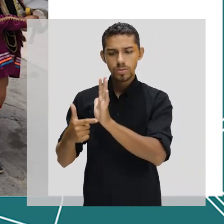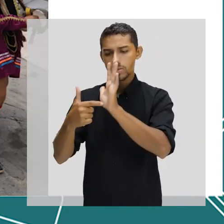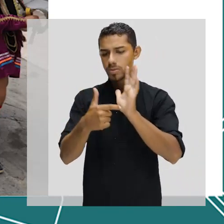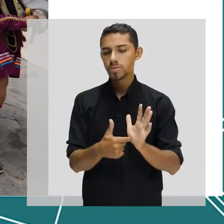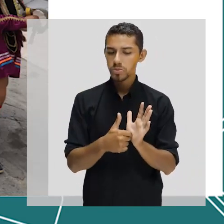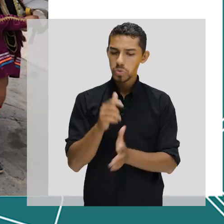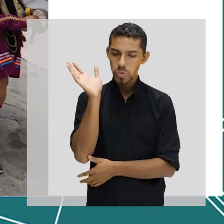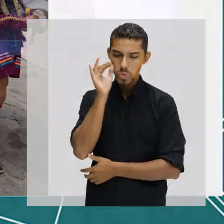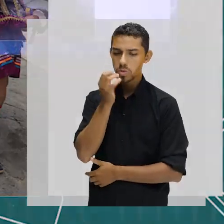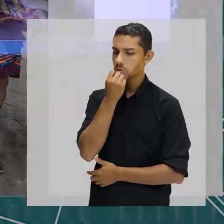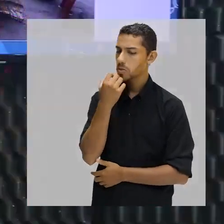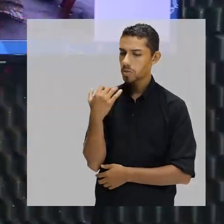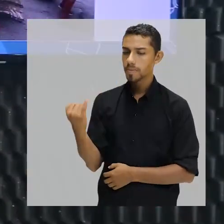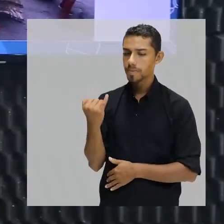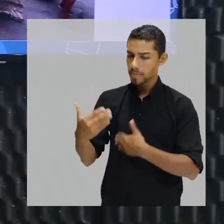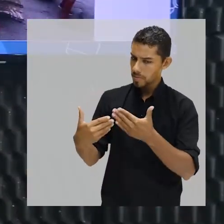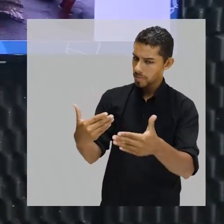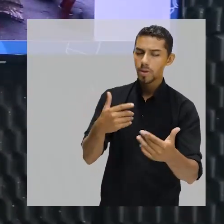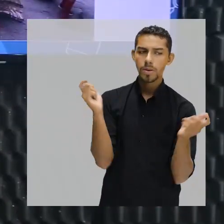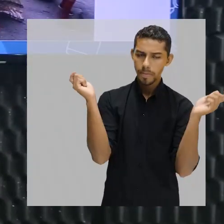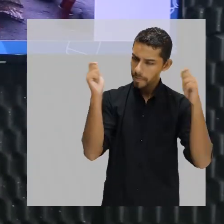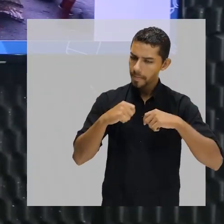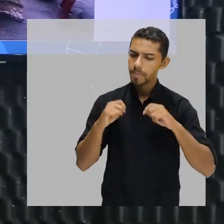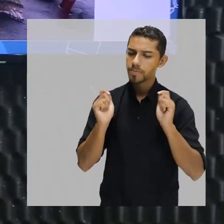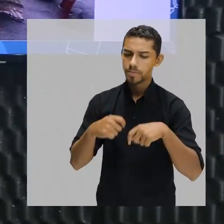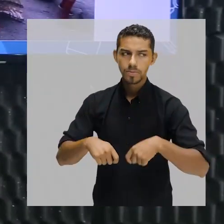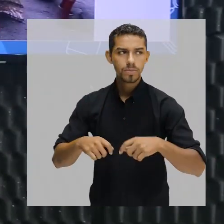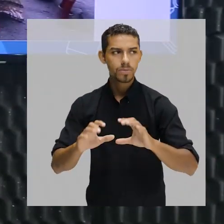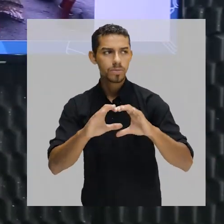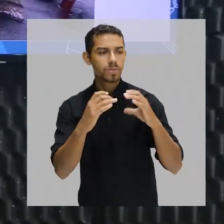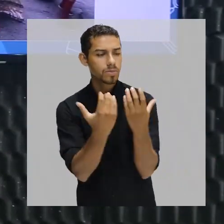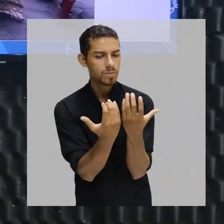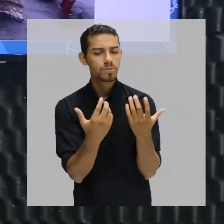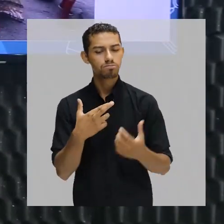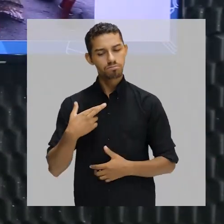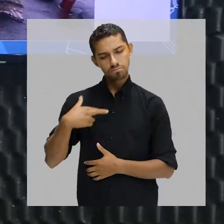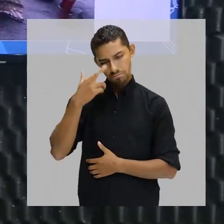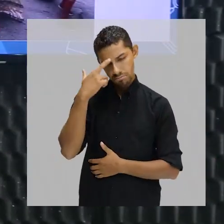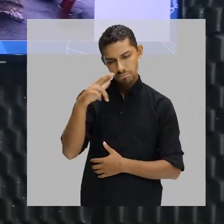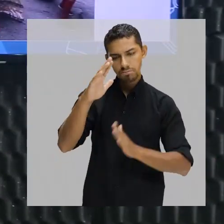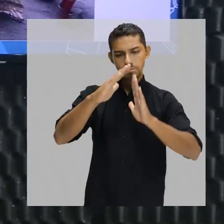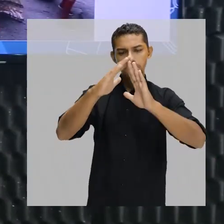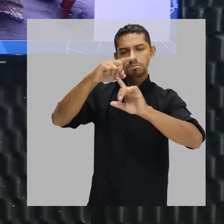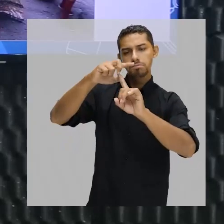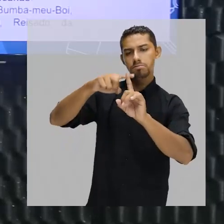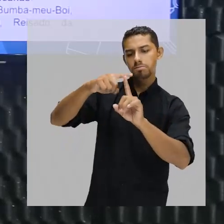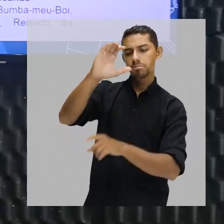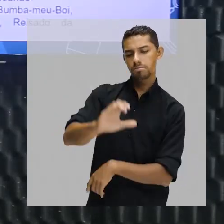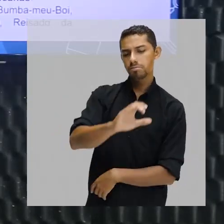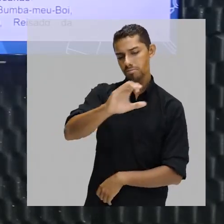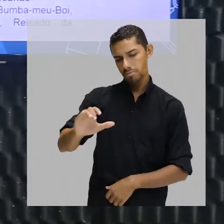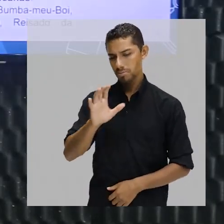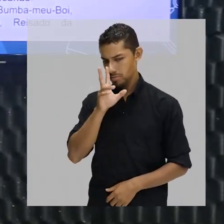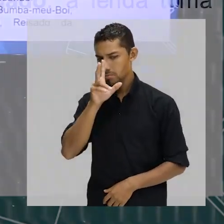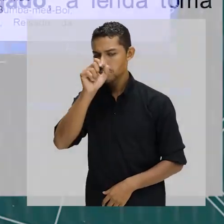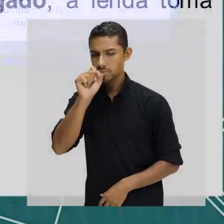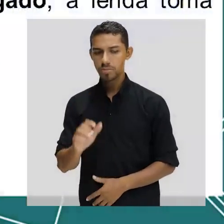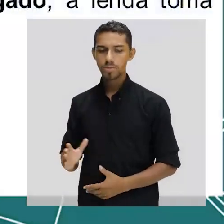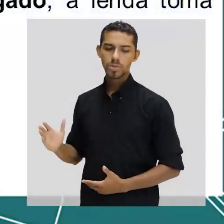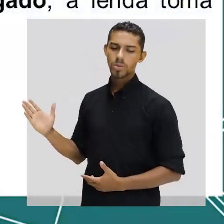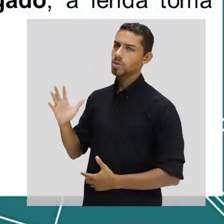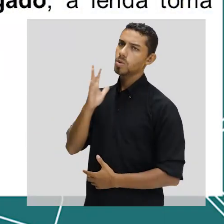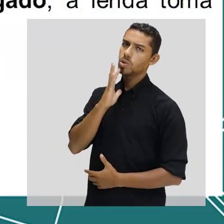bem interessante o processo, mas tem que ter uma comunidade que tem essa religiosidade católica muito forte. O